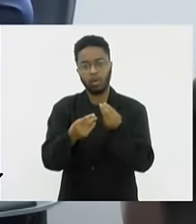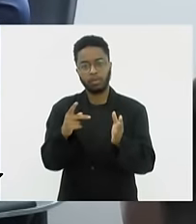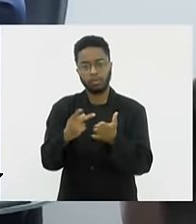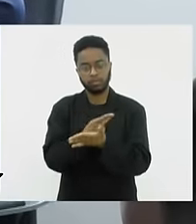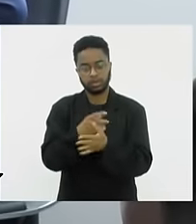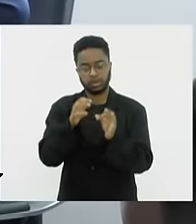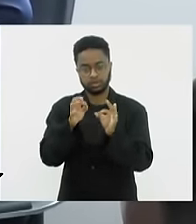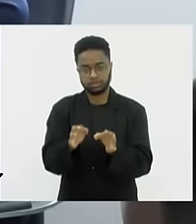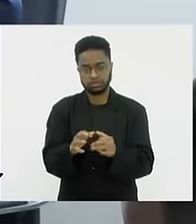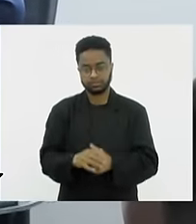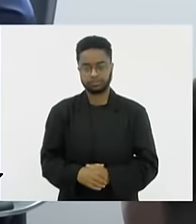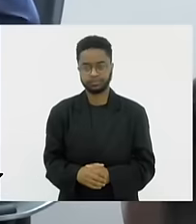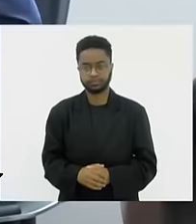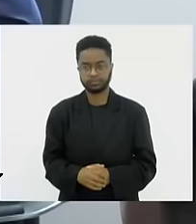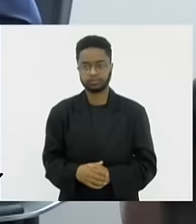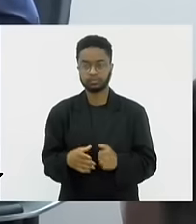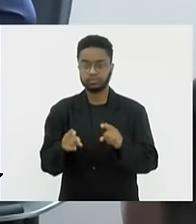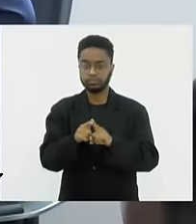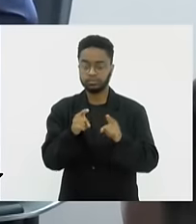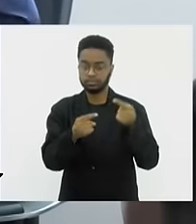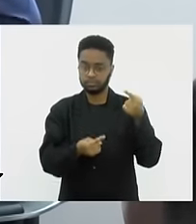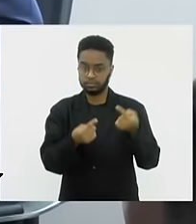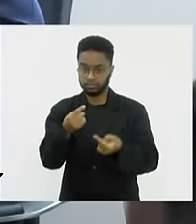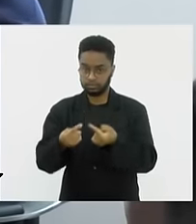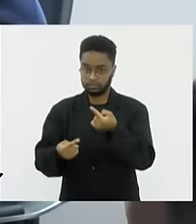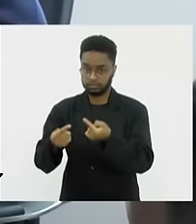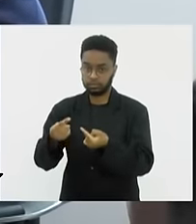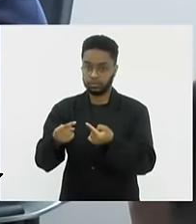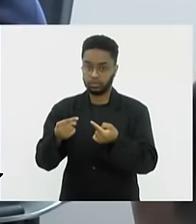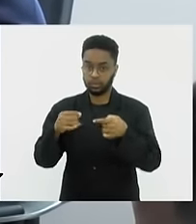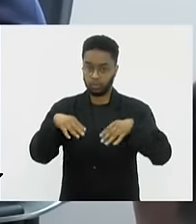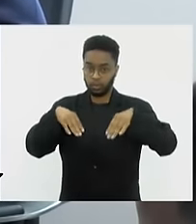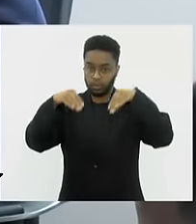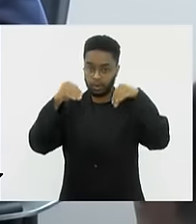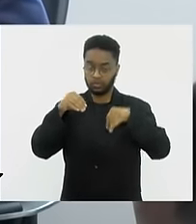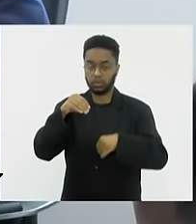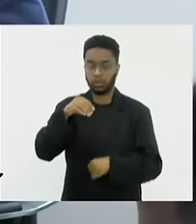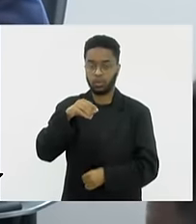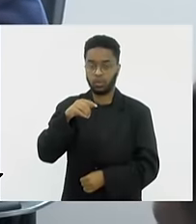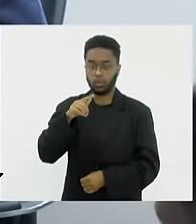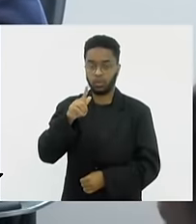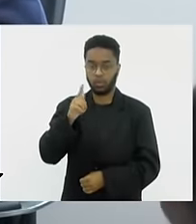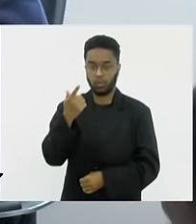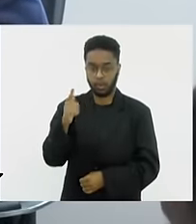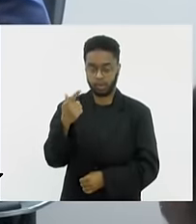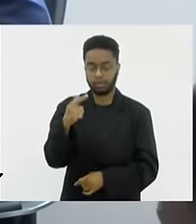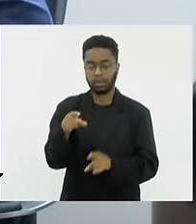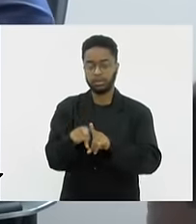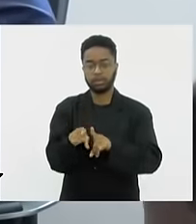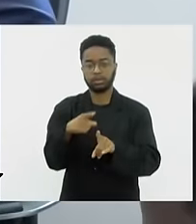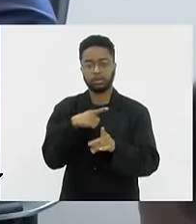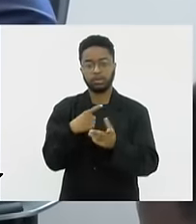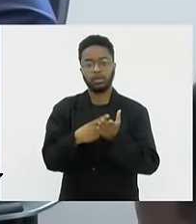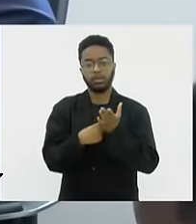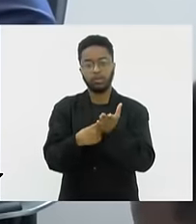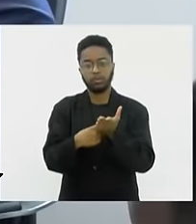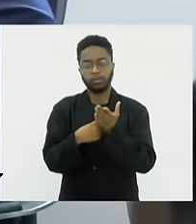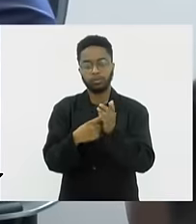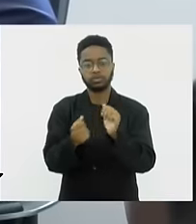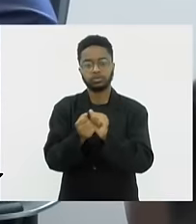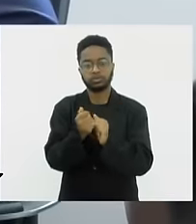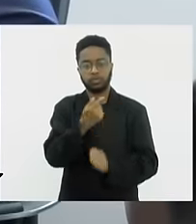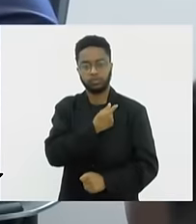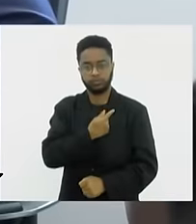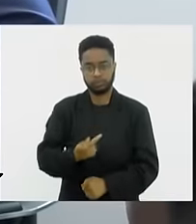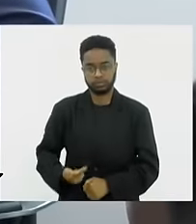tal. Discutimos isso no Palácio Guanabara e tivemos o compromisso do governador do Estado,